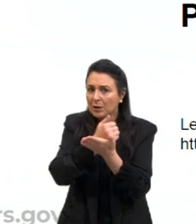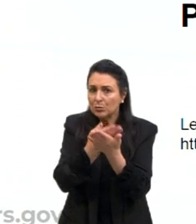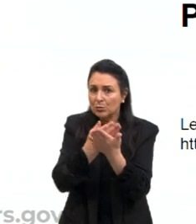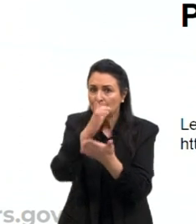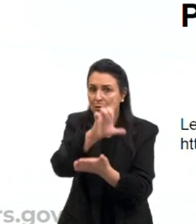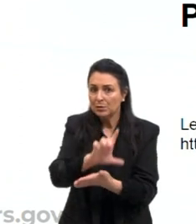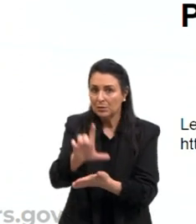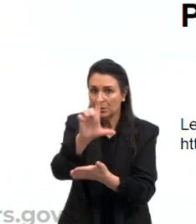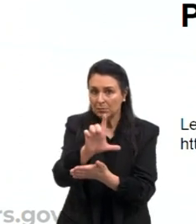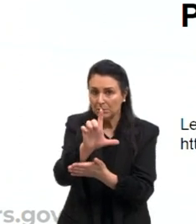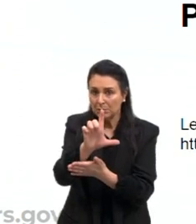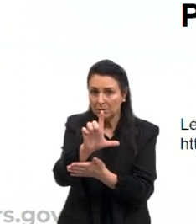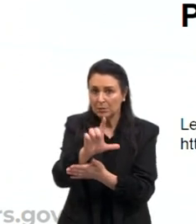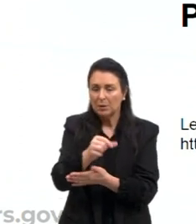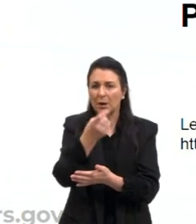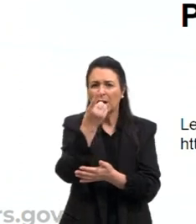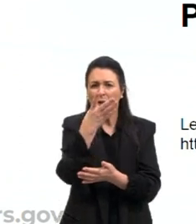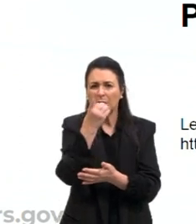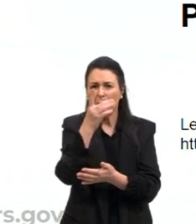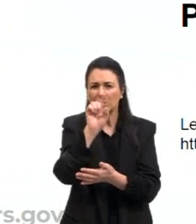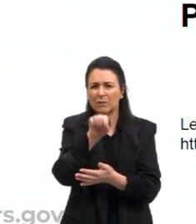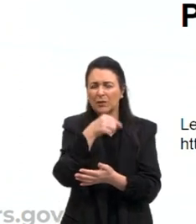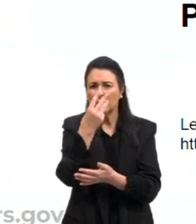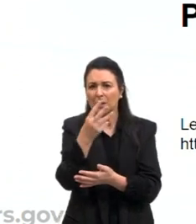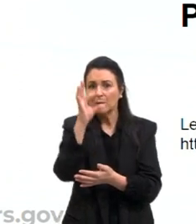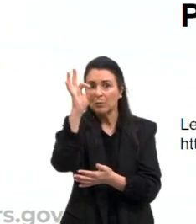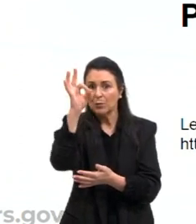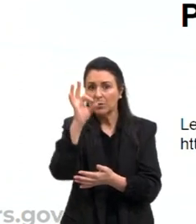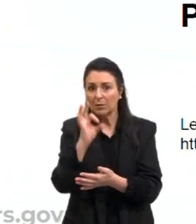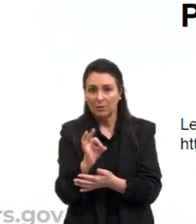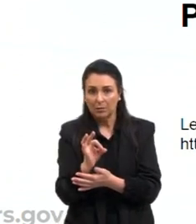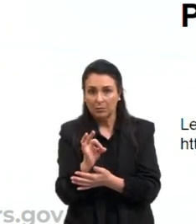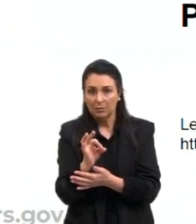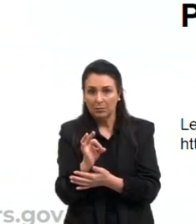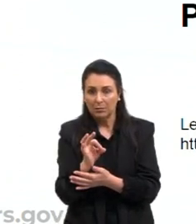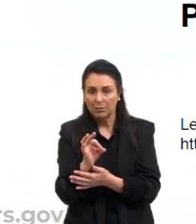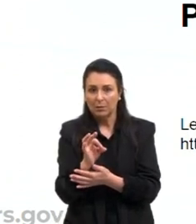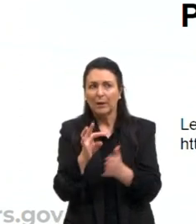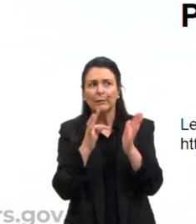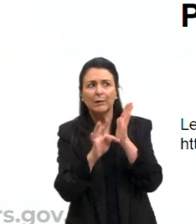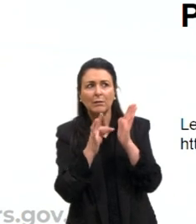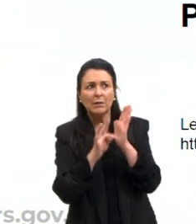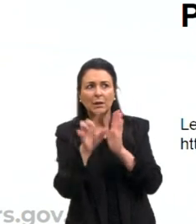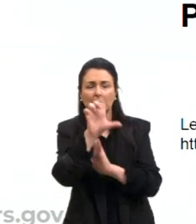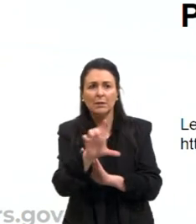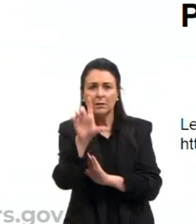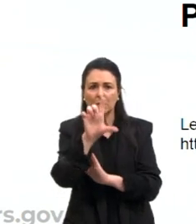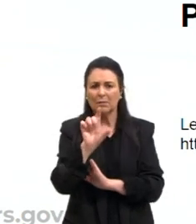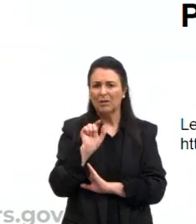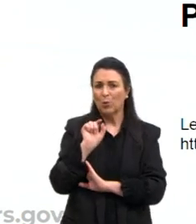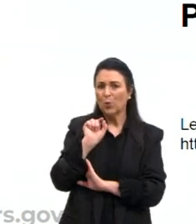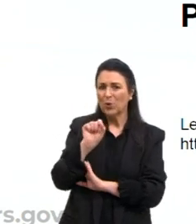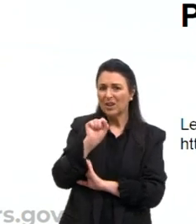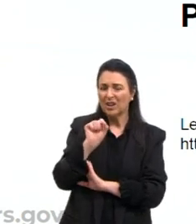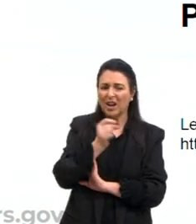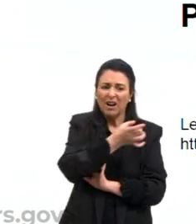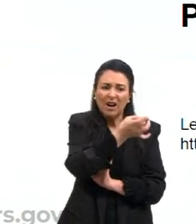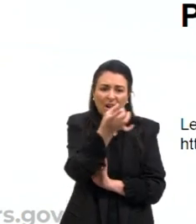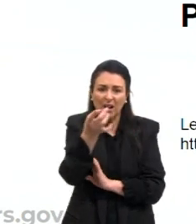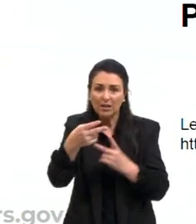em média 14,3 por cento então assim aquela questão de teoria da literatura o que que é